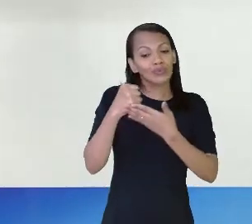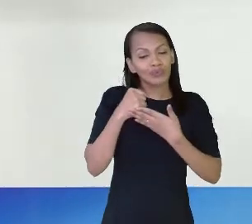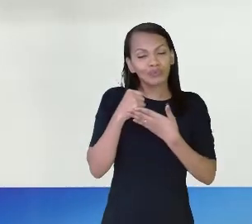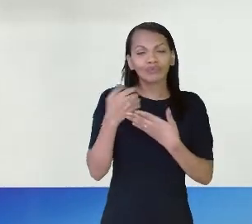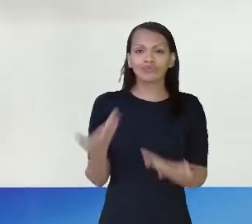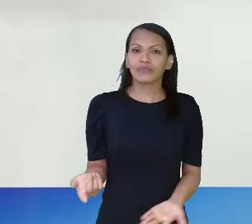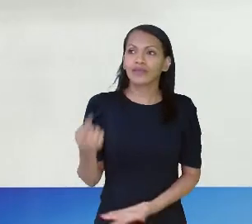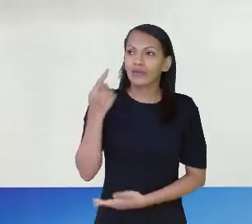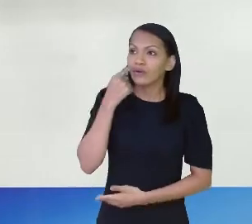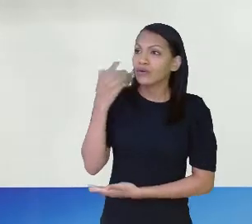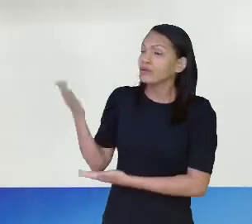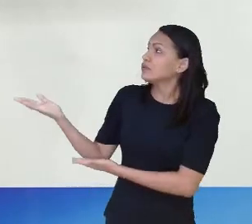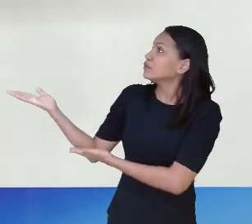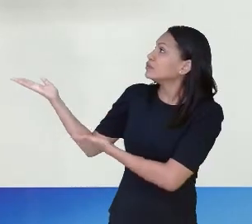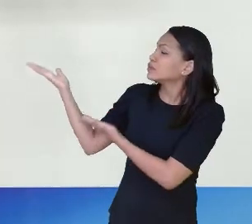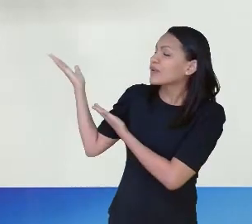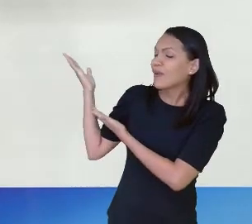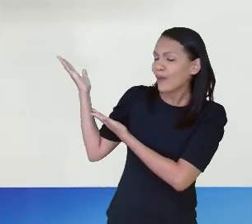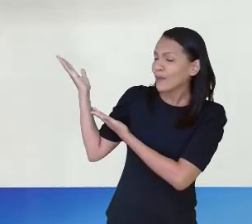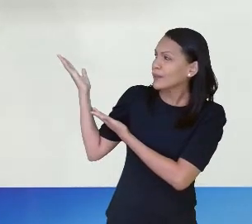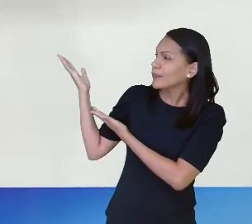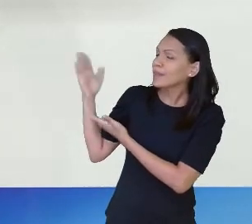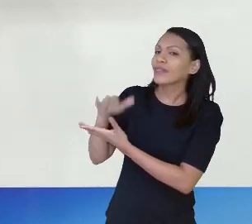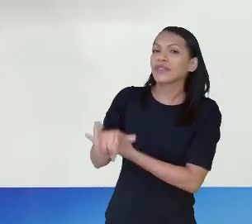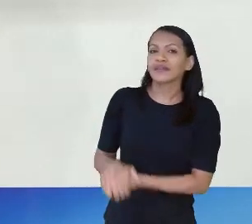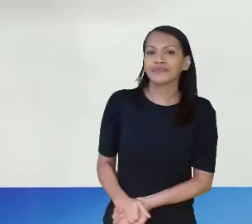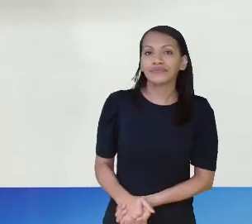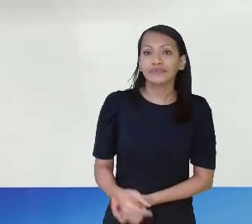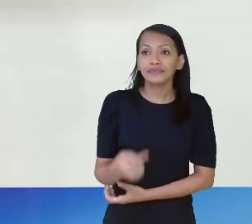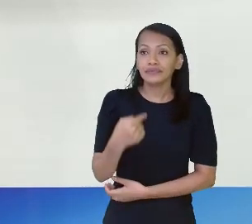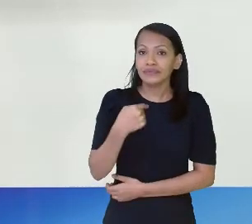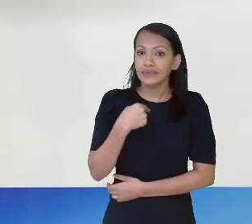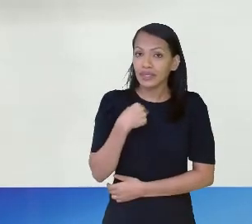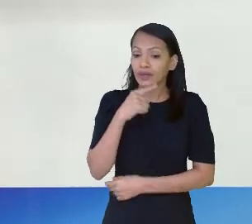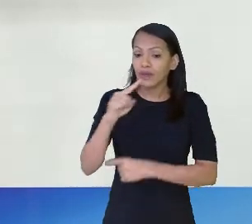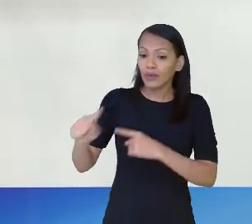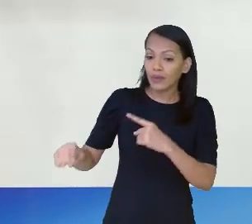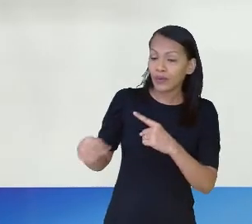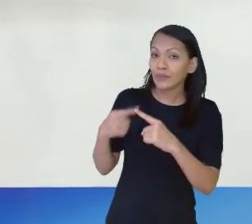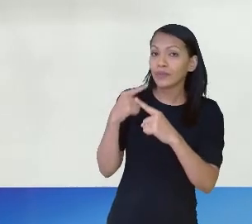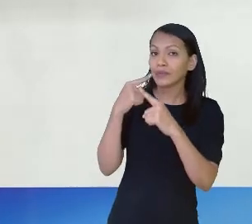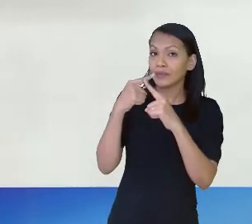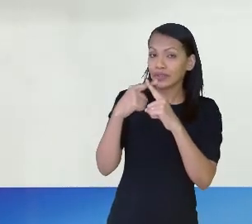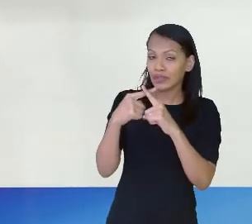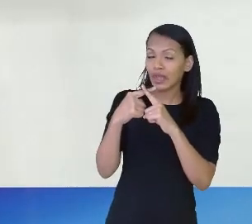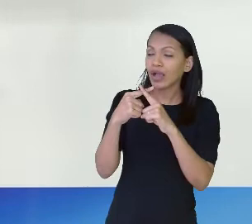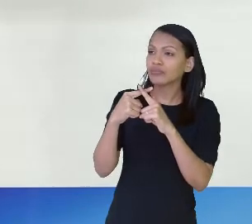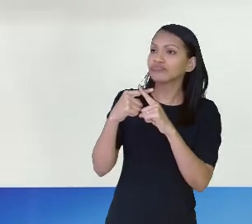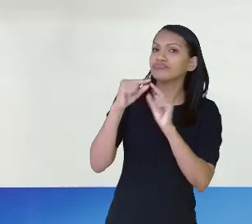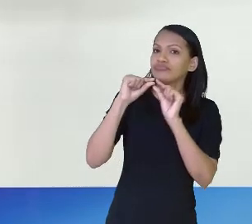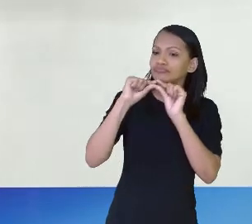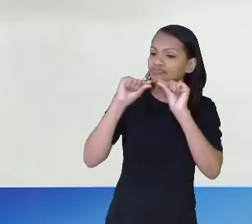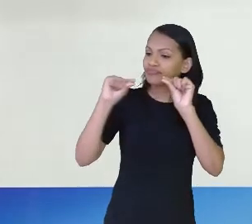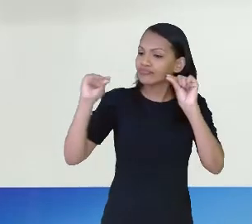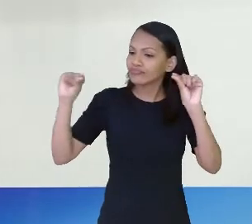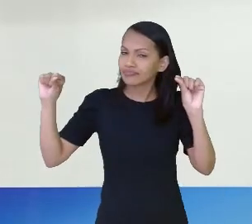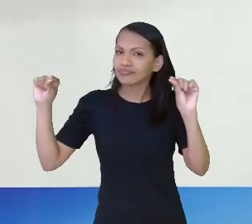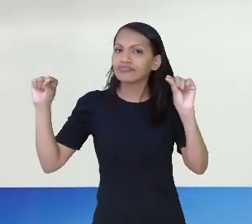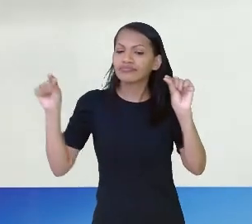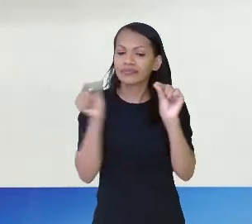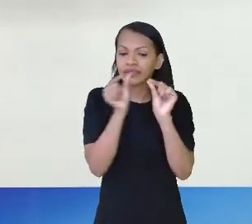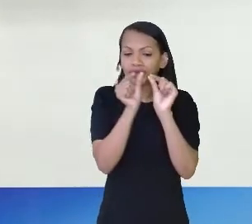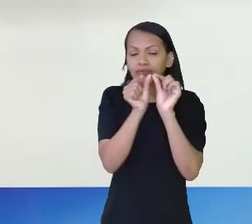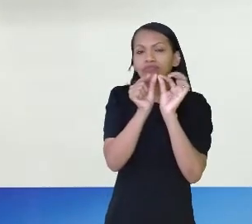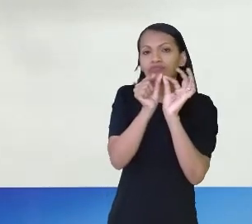caso aqui, ó, eu vou multiplicar a minha quantidade de casas das linhas pelas colunas. Nesse